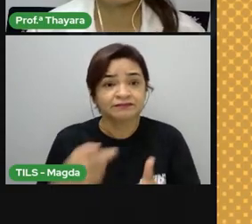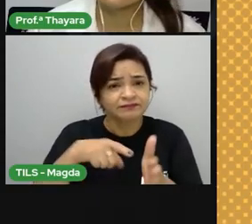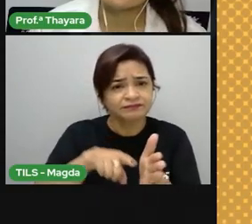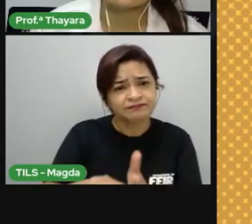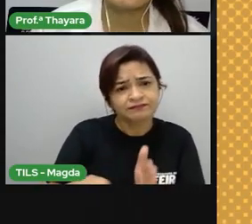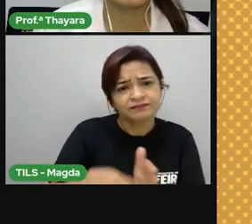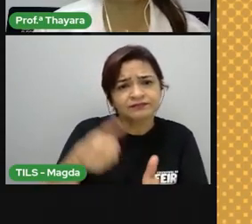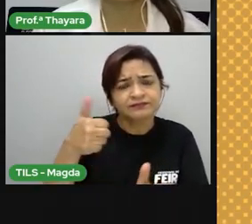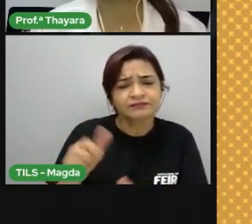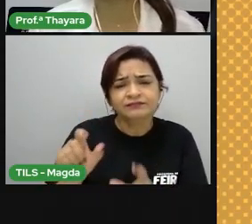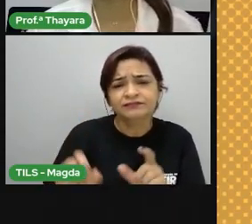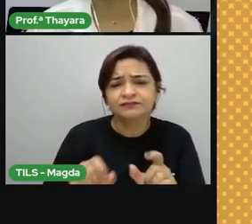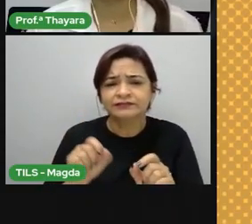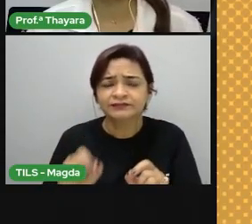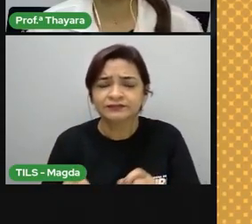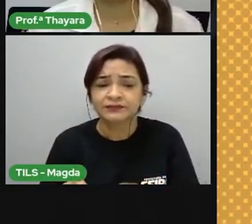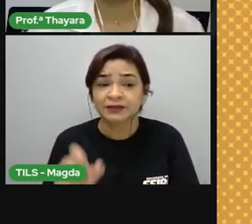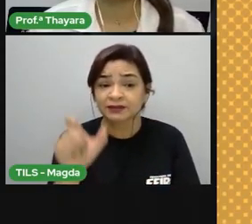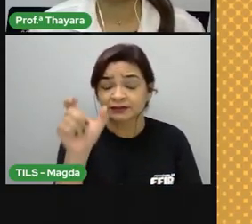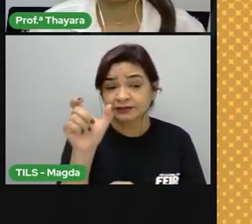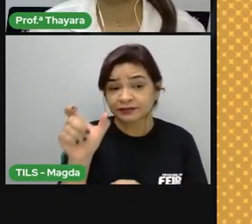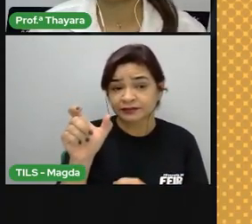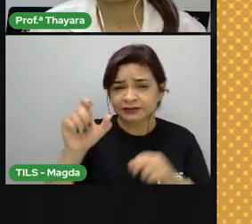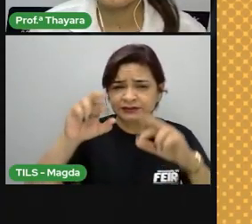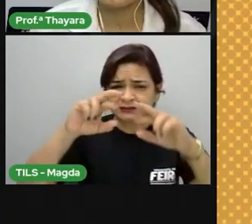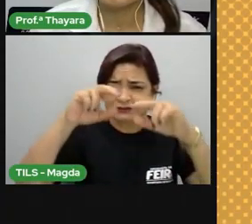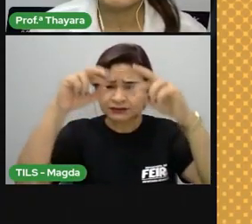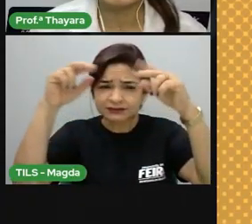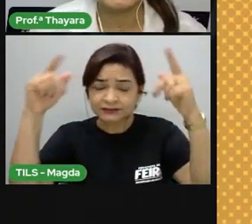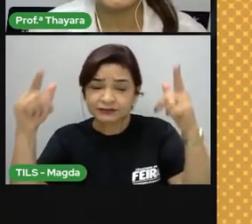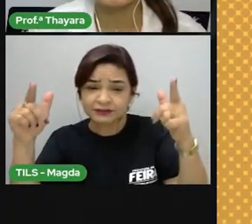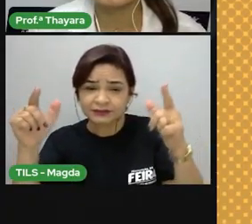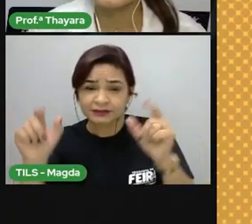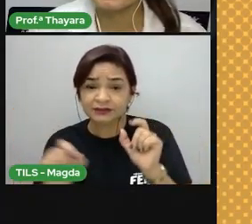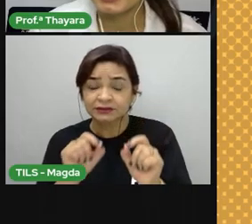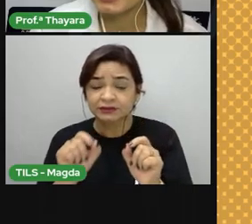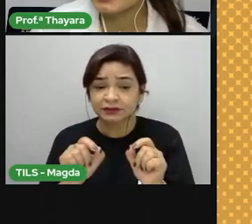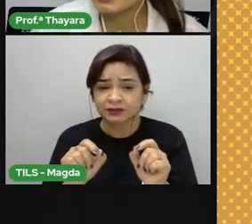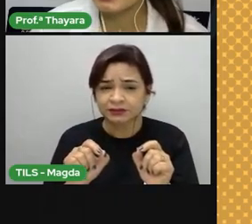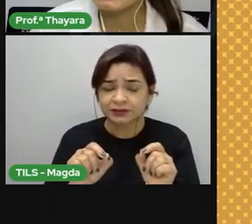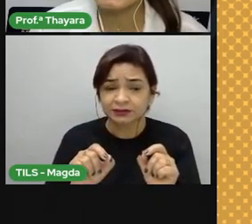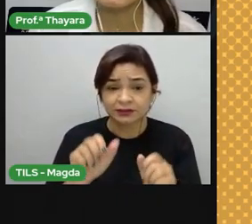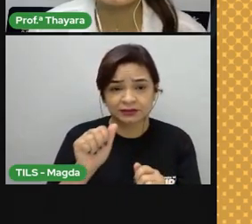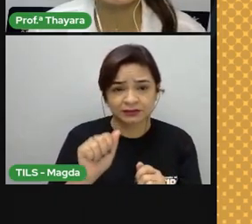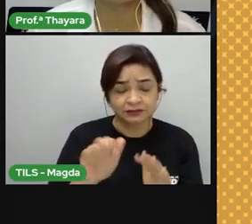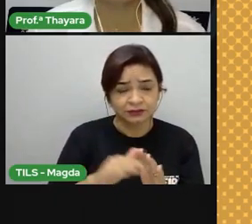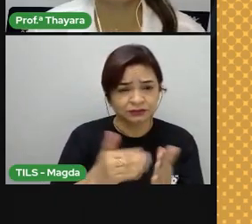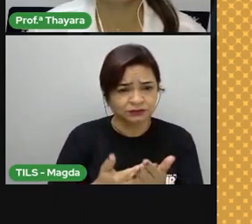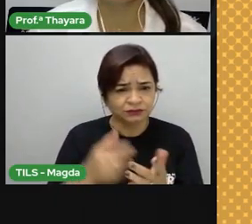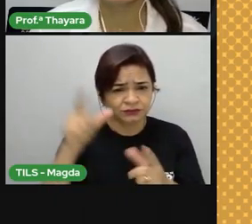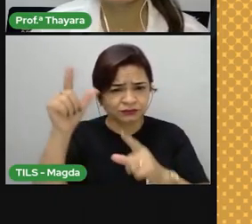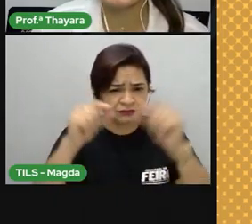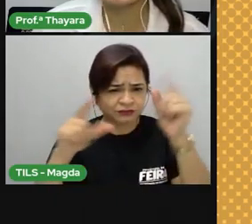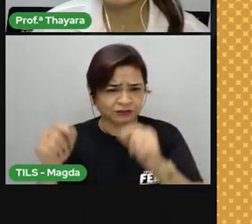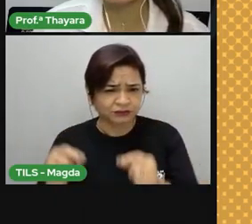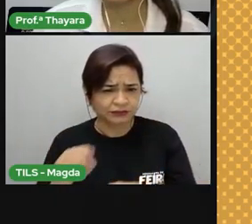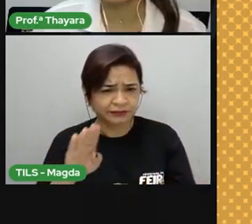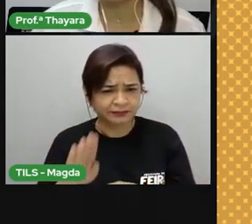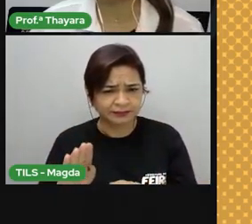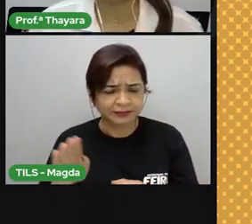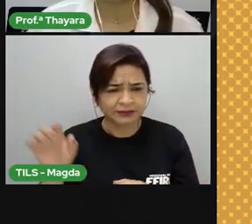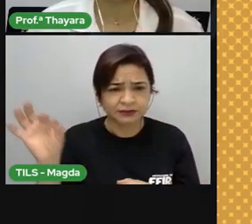pergunta 1 era: a palavra astronomia está relacionada com letra A, o estudo das estrelas, letra B, o estudo dos